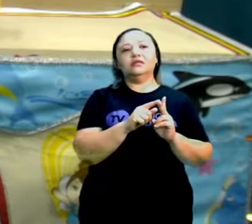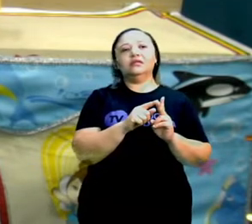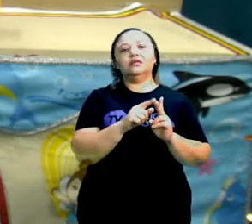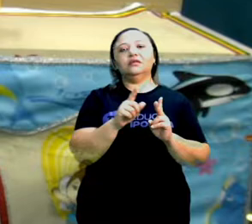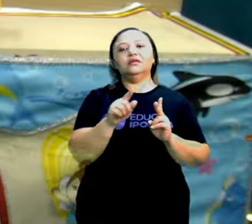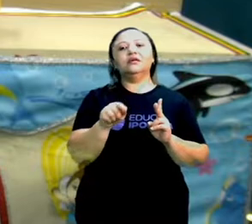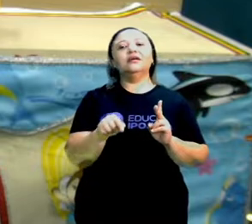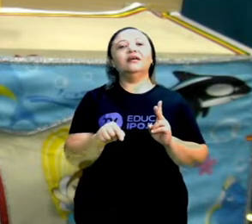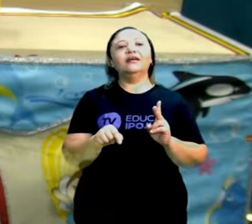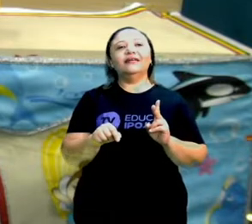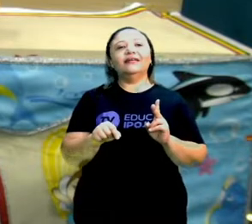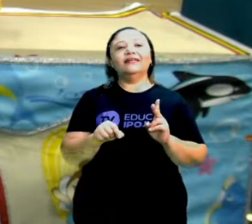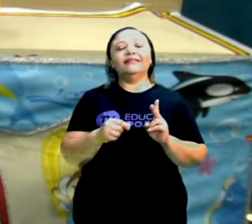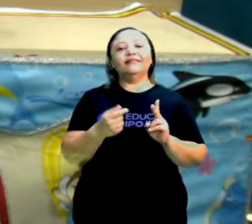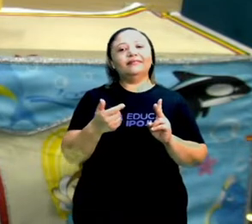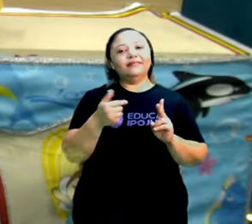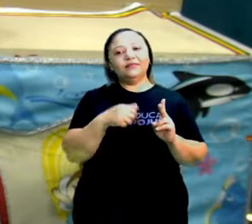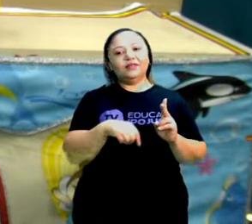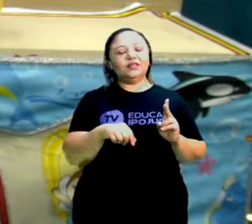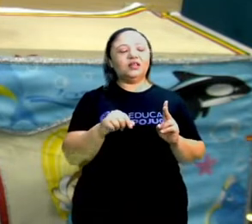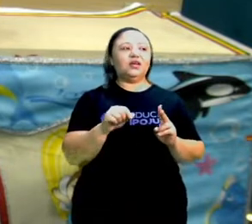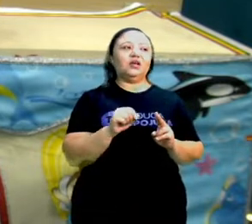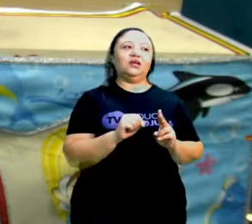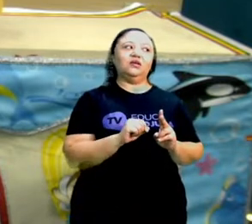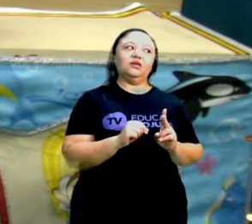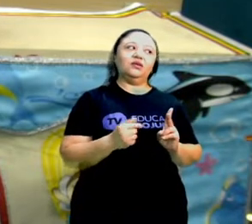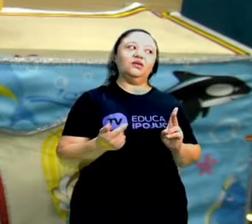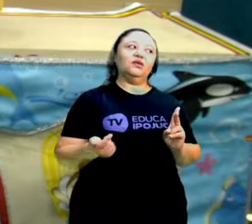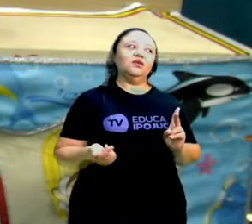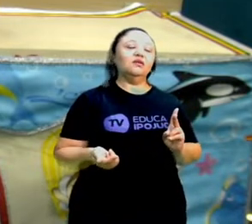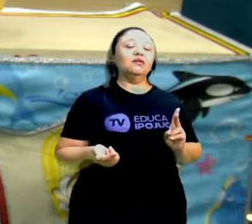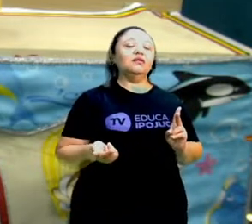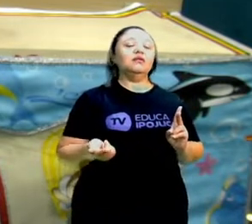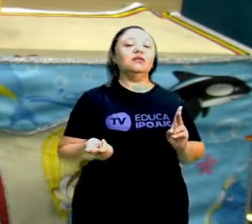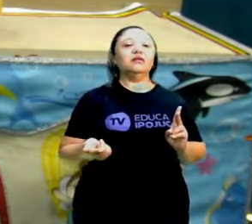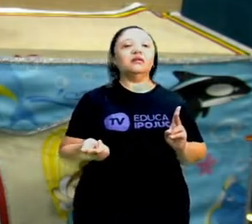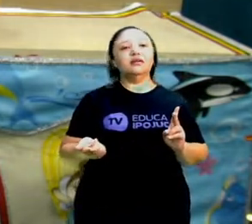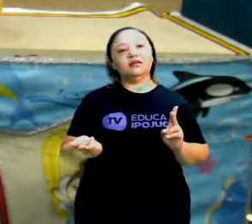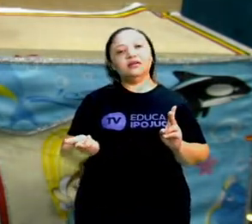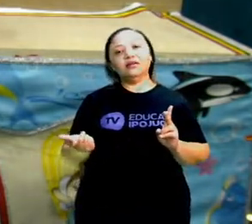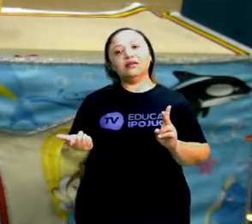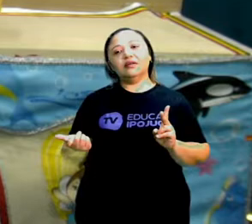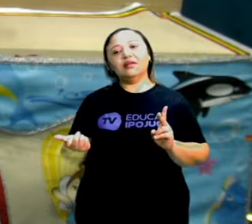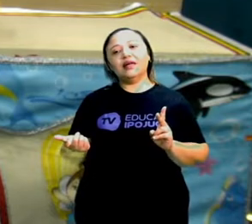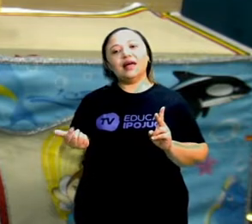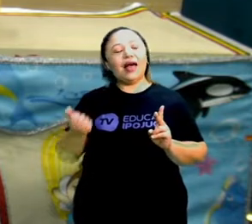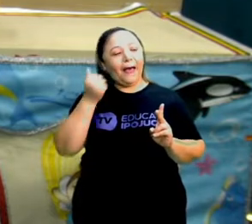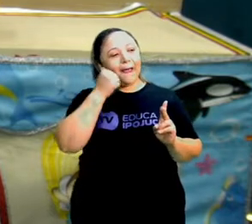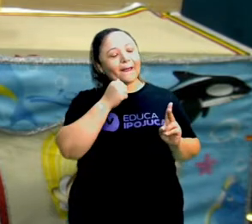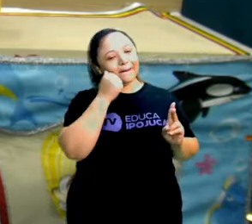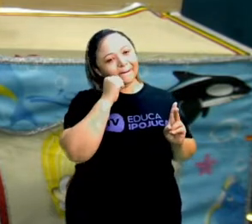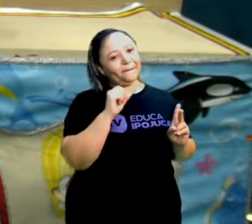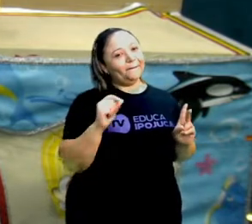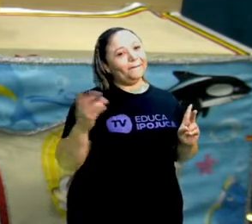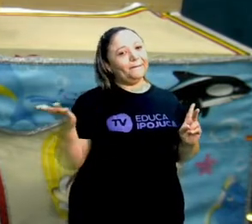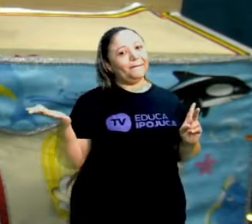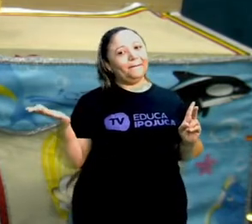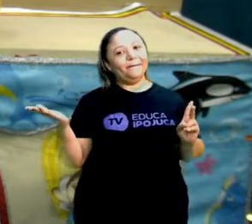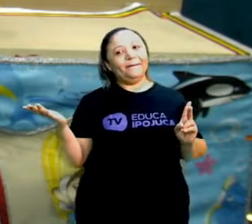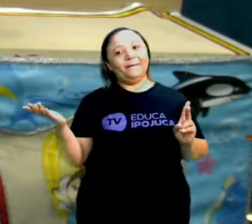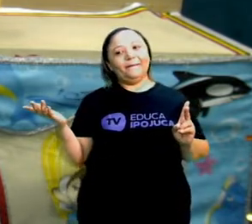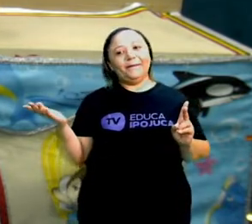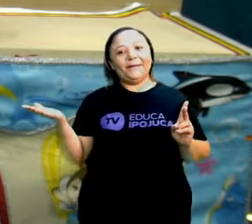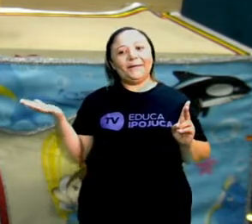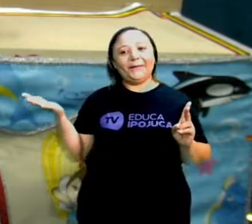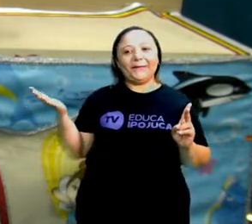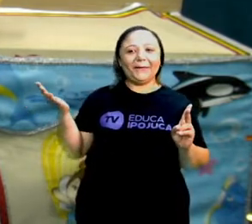seria? Olha, o menino chamado Frederico? É como o nome da menina? Sei lá, vai que